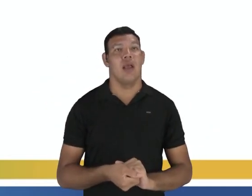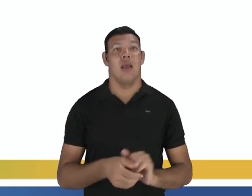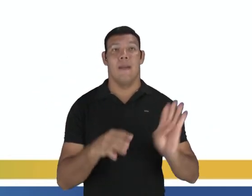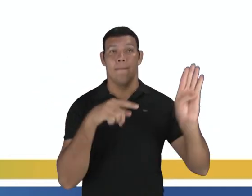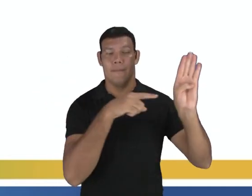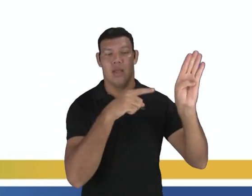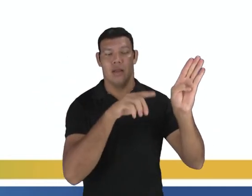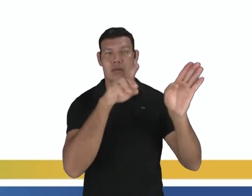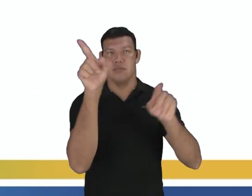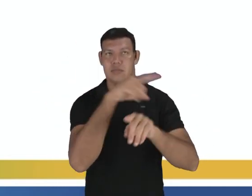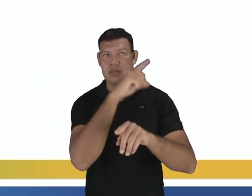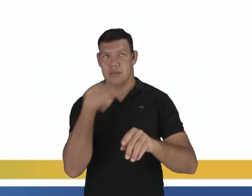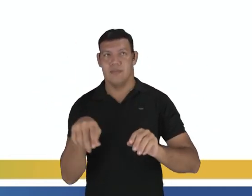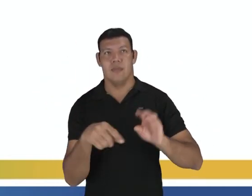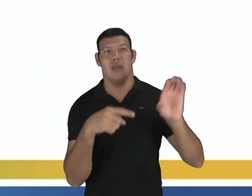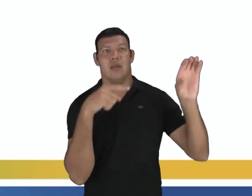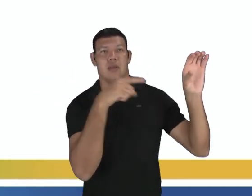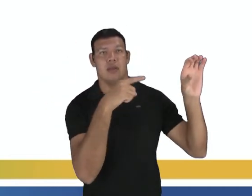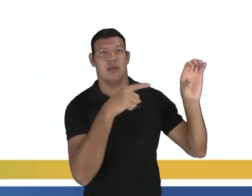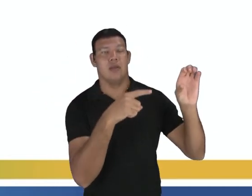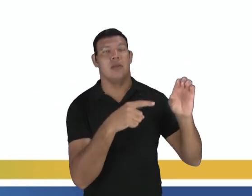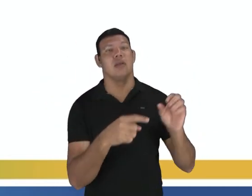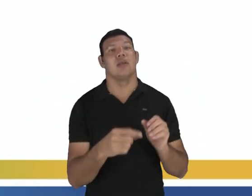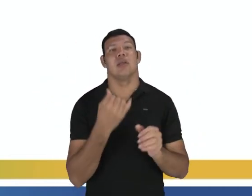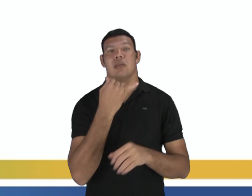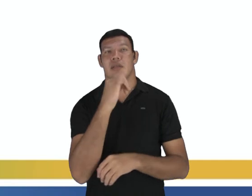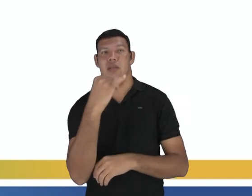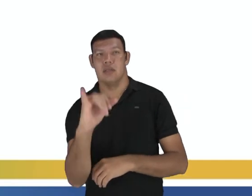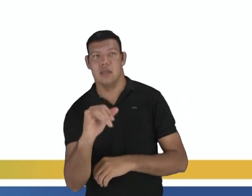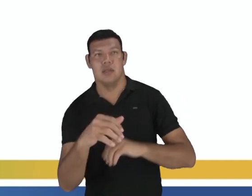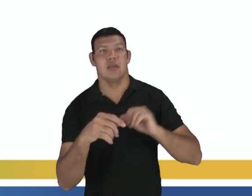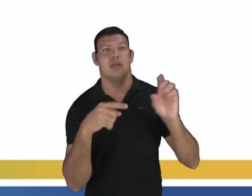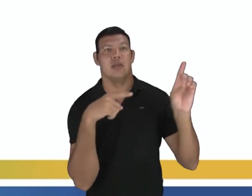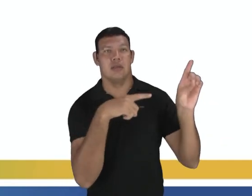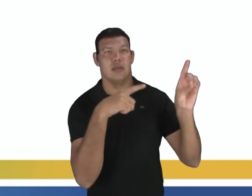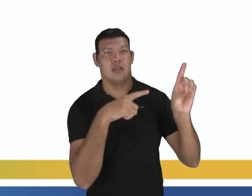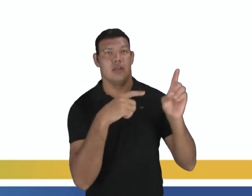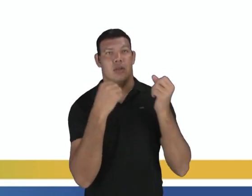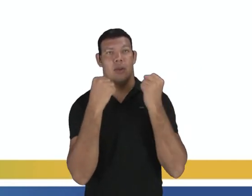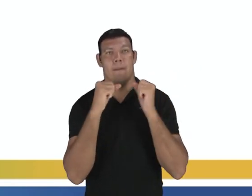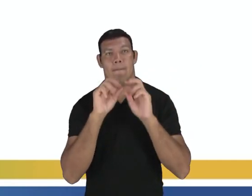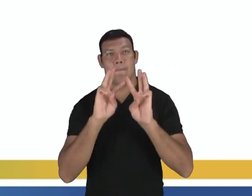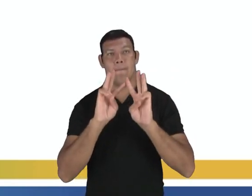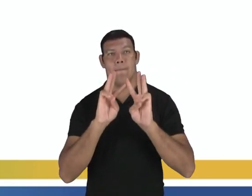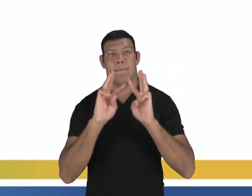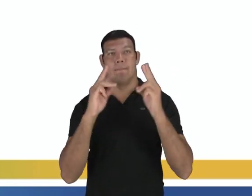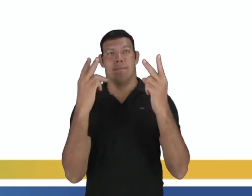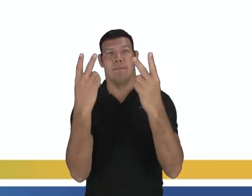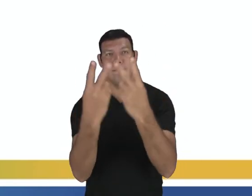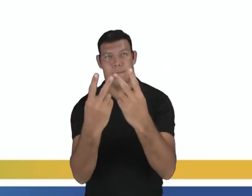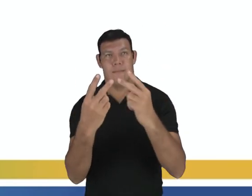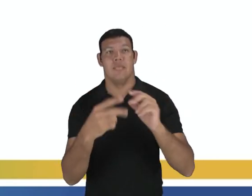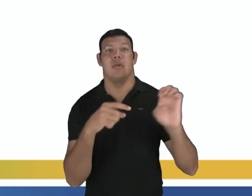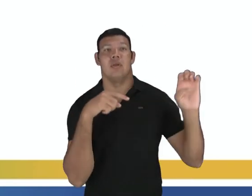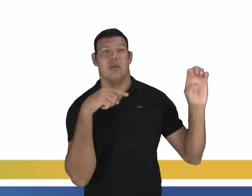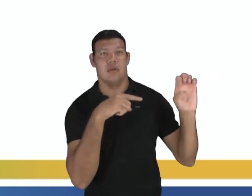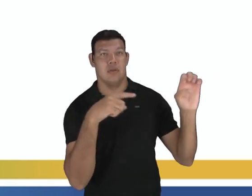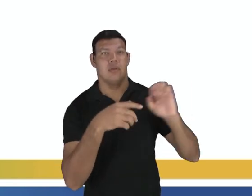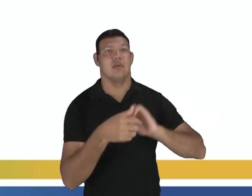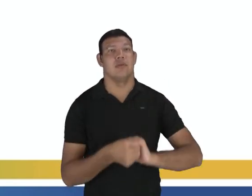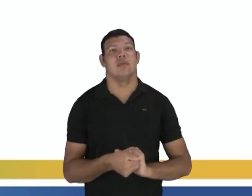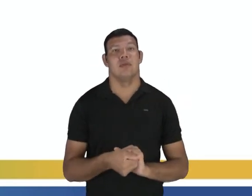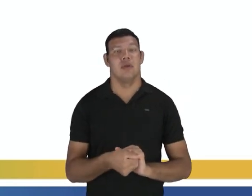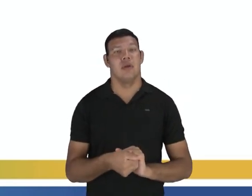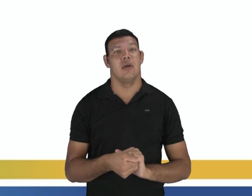físico. Condutibilidade elétrica, de massa ou da natureza das substâncias. Então, a